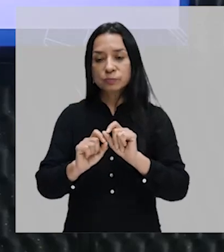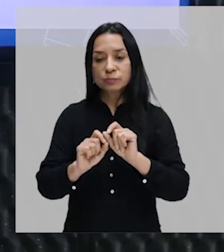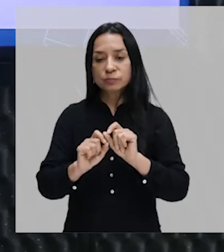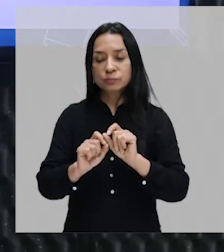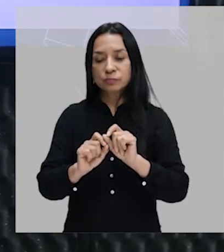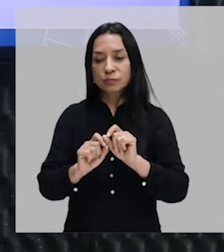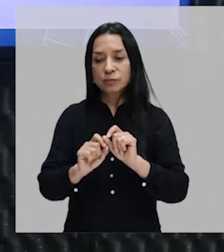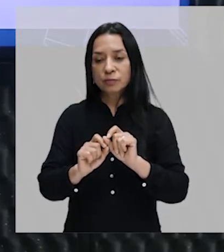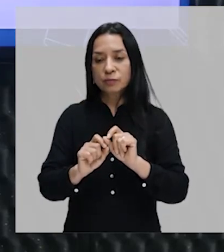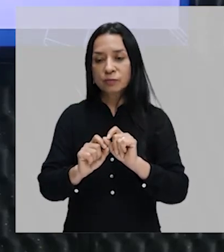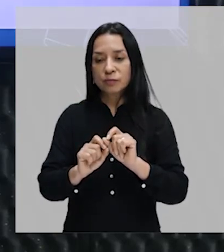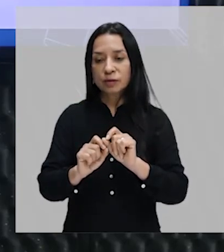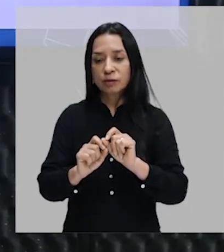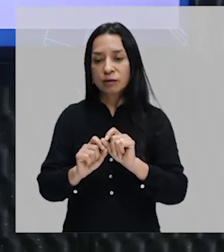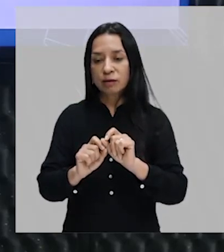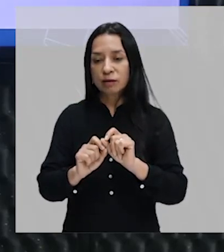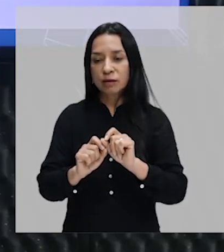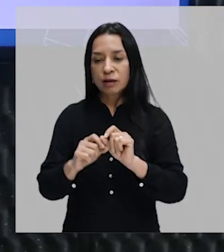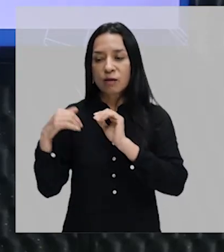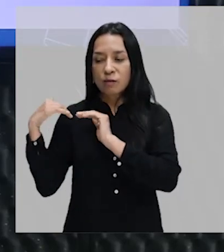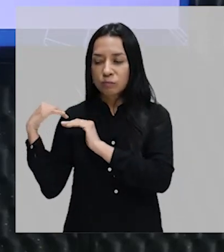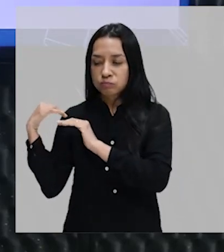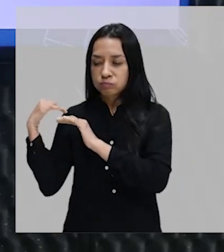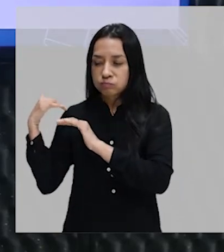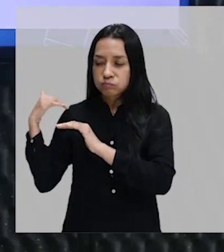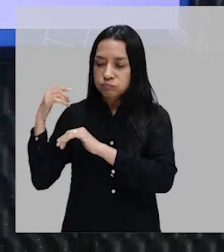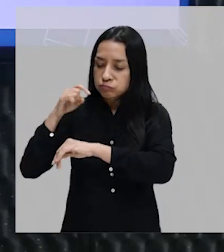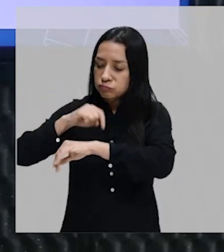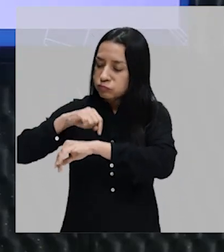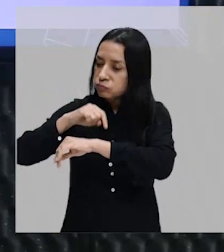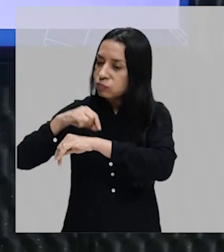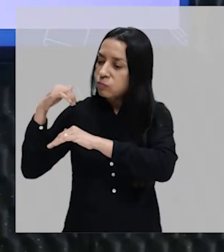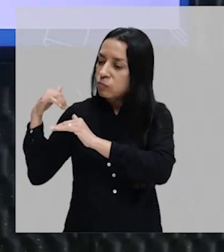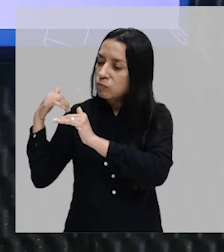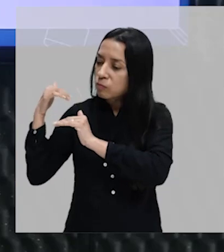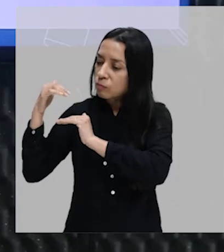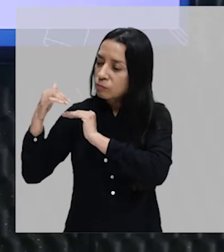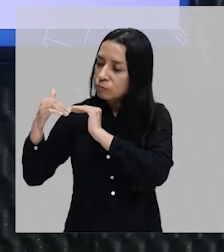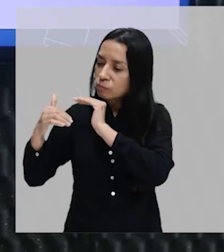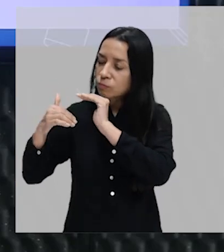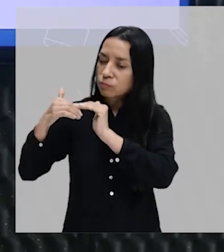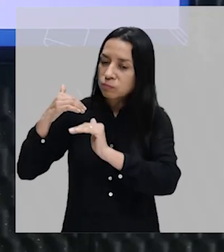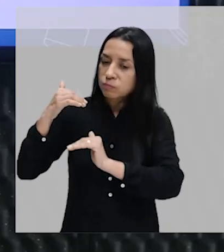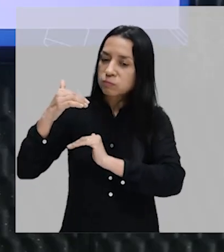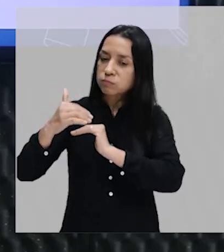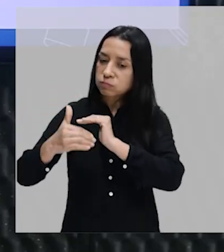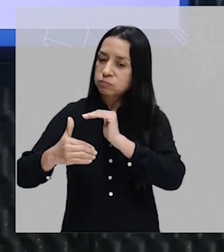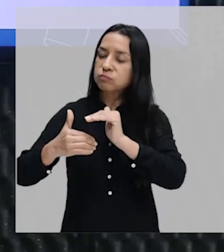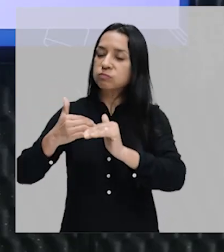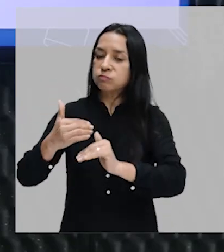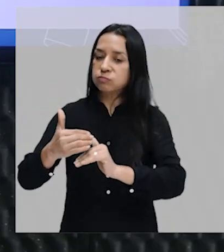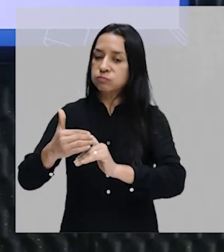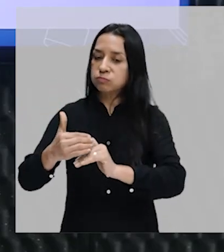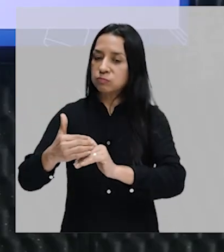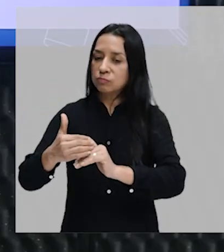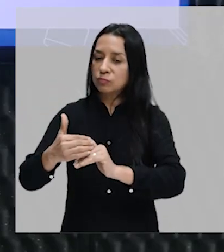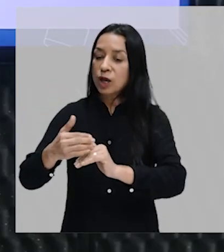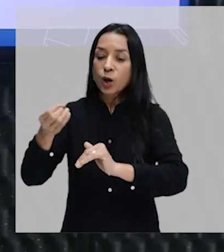isso aqui leva muito tempo, tá, pessoal? Mas essa nova característica que é trazida para essa população, será que ela é